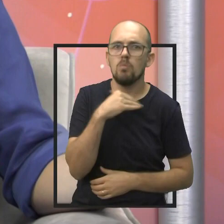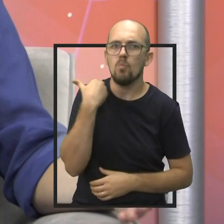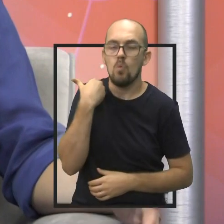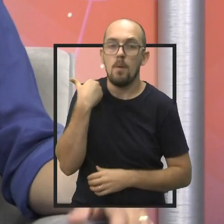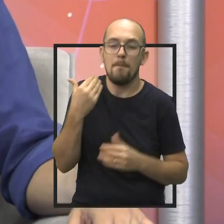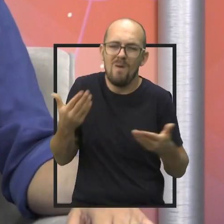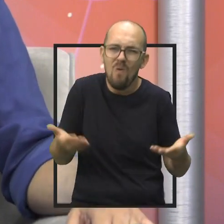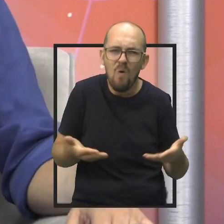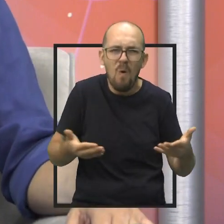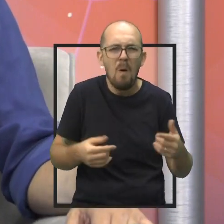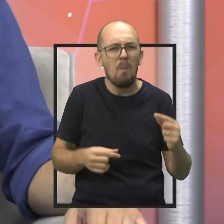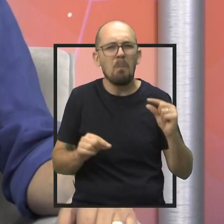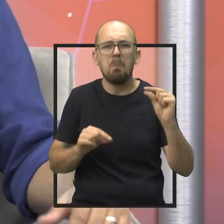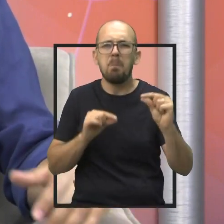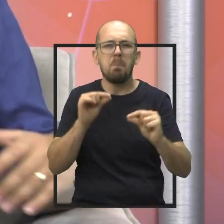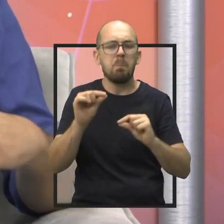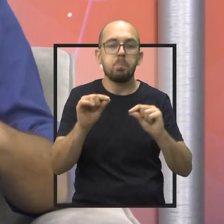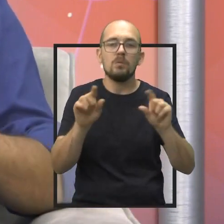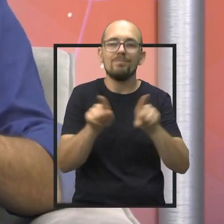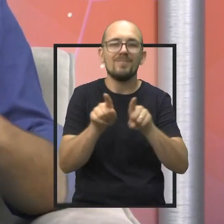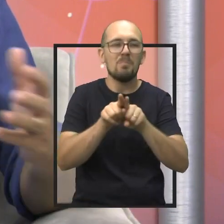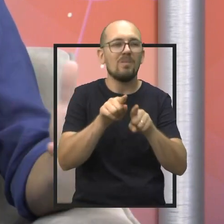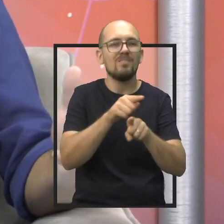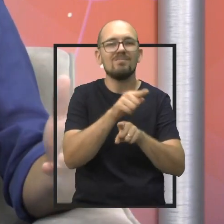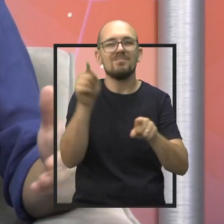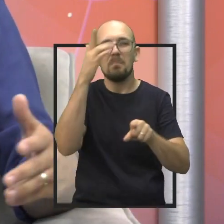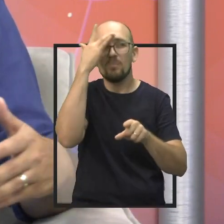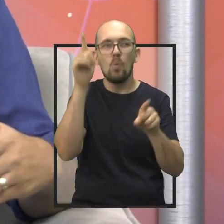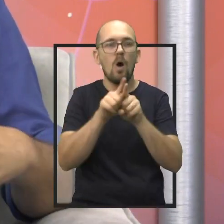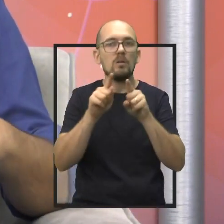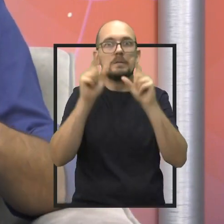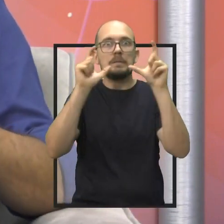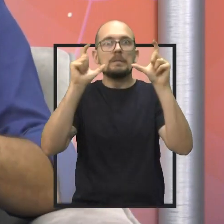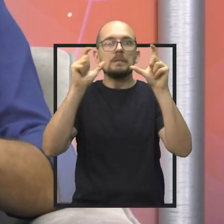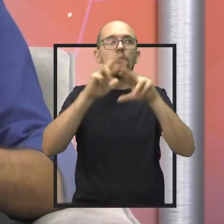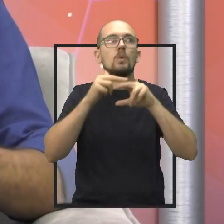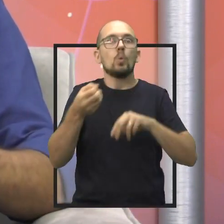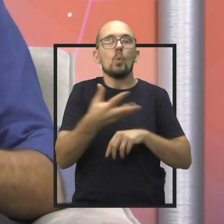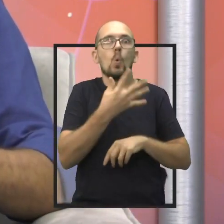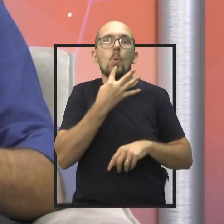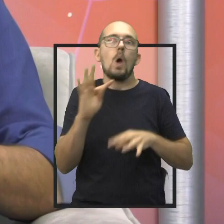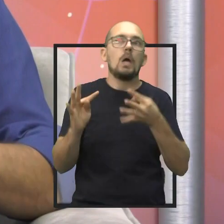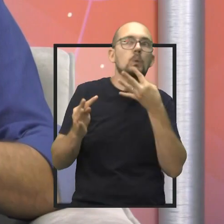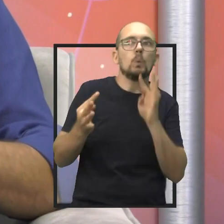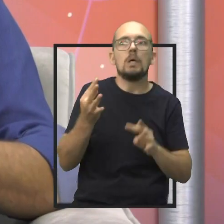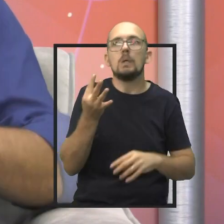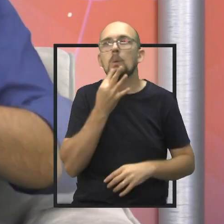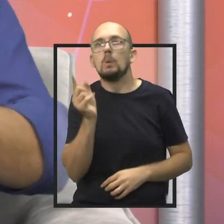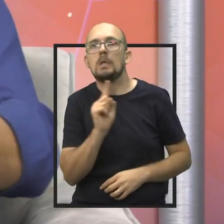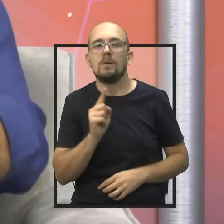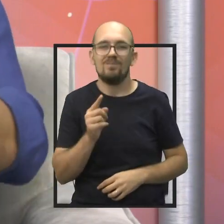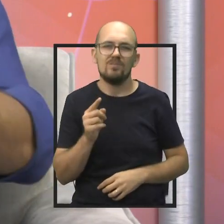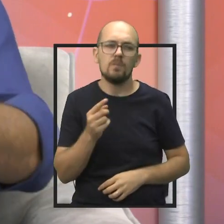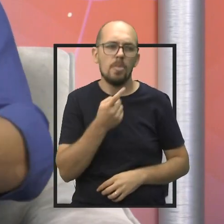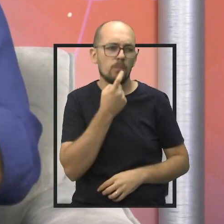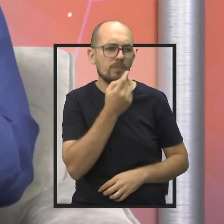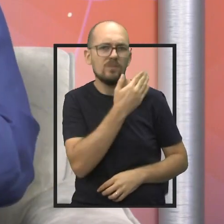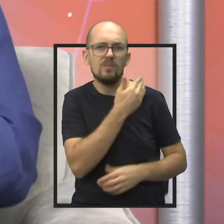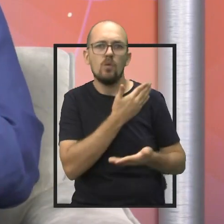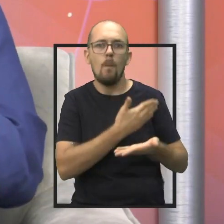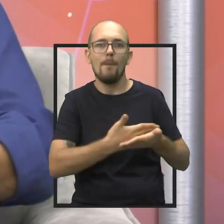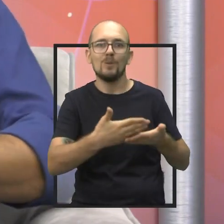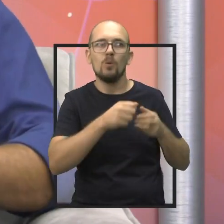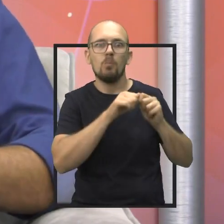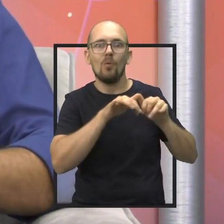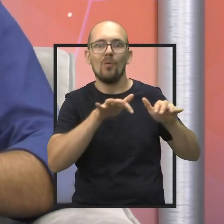pânico também é porque é algo novo, né? Um vírus que surge no final do ano e que pega uma população